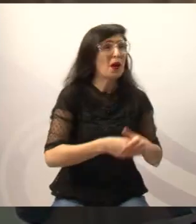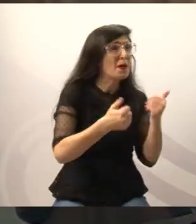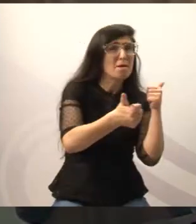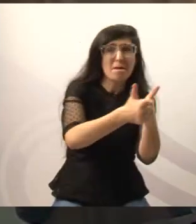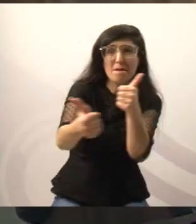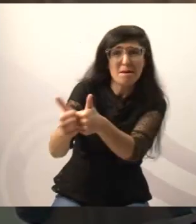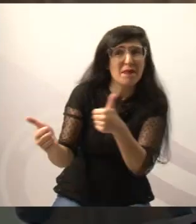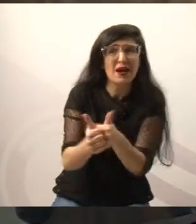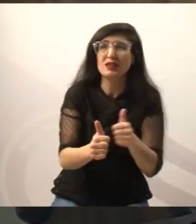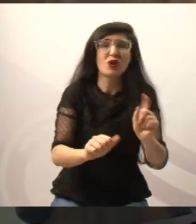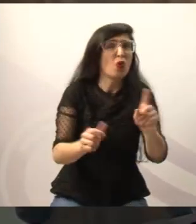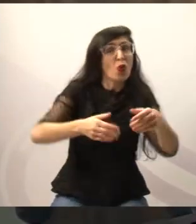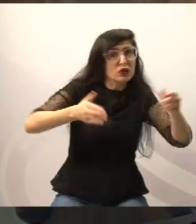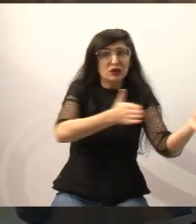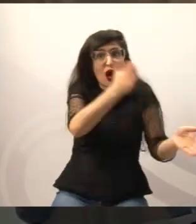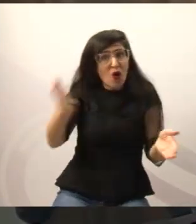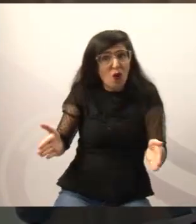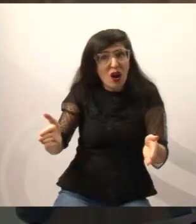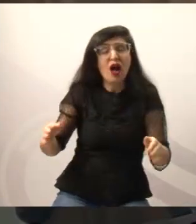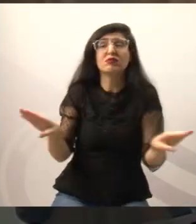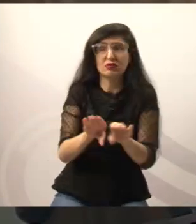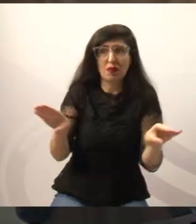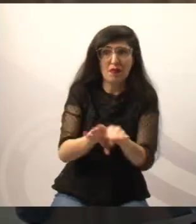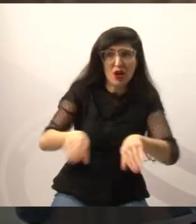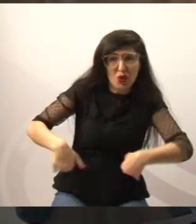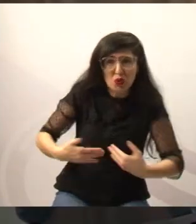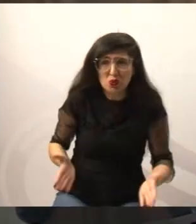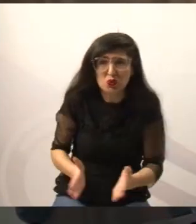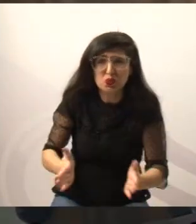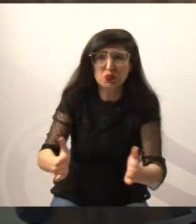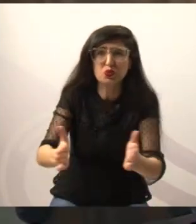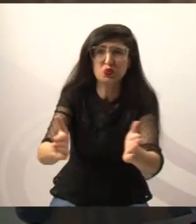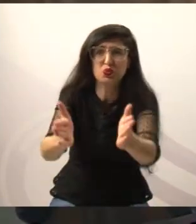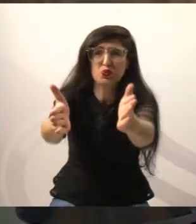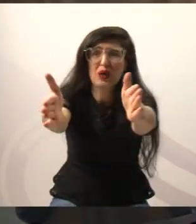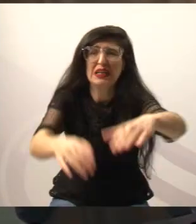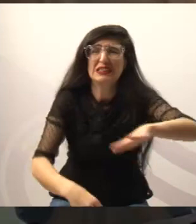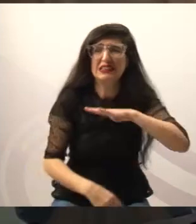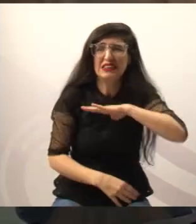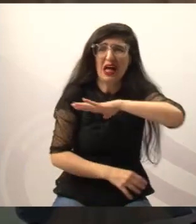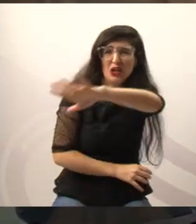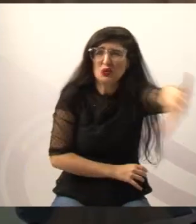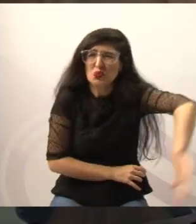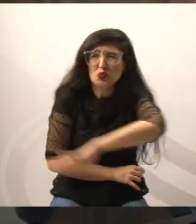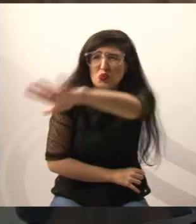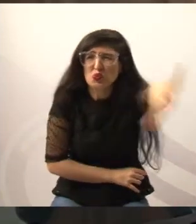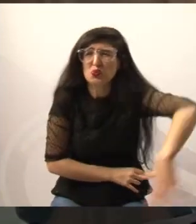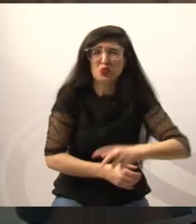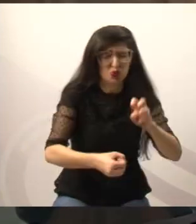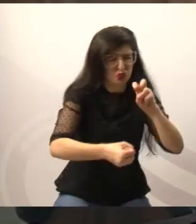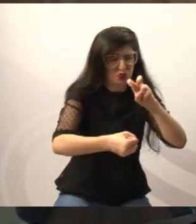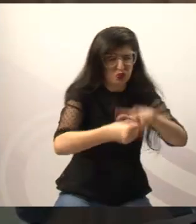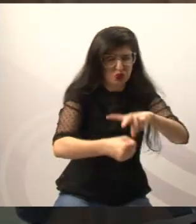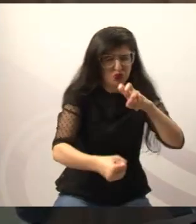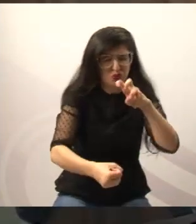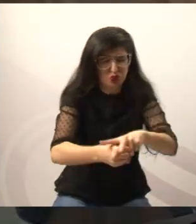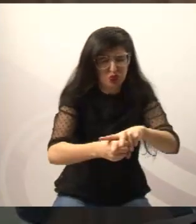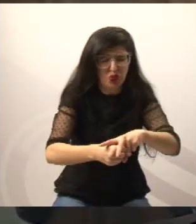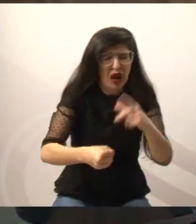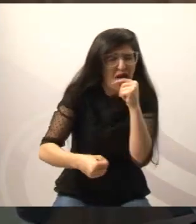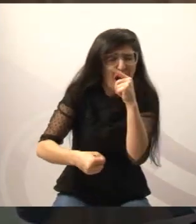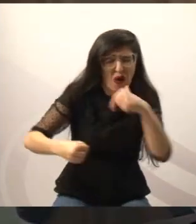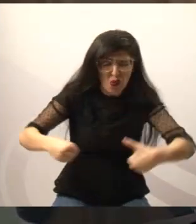que tem um córrego ao lado que escorre para outras regiões da cidade que recebem essa contaminação. Então, nós estamos